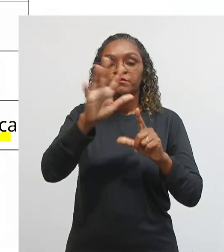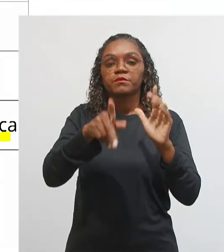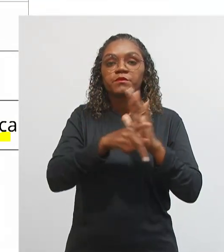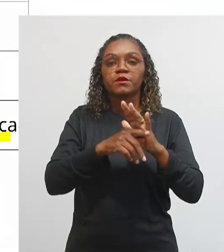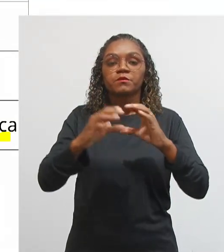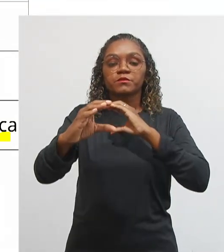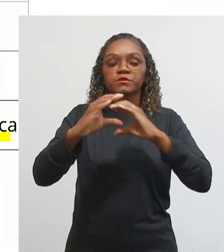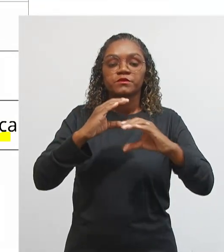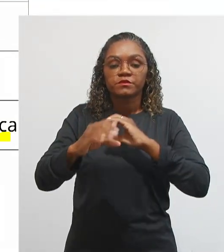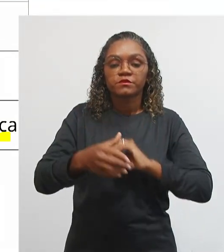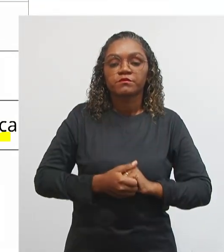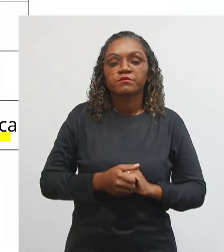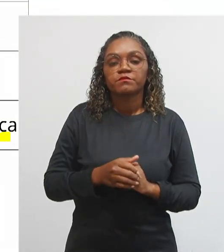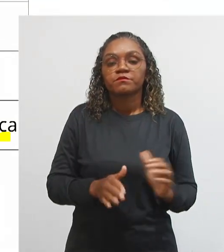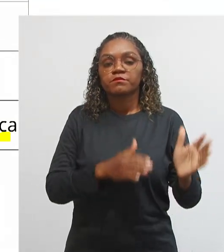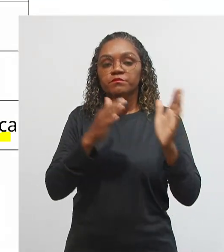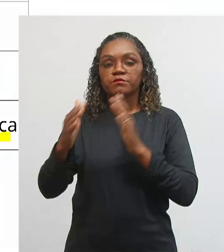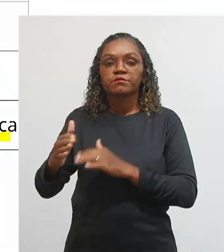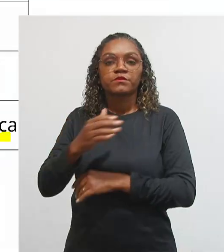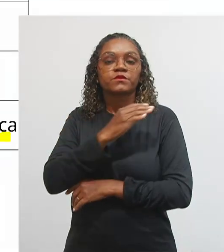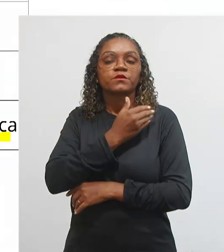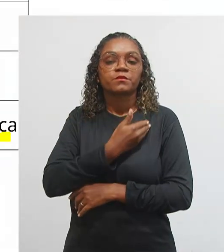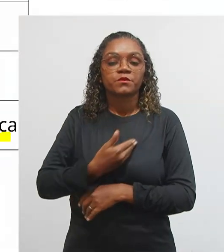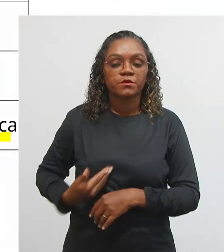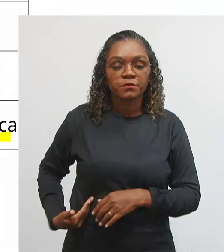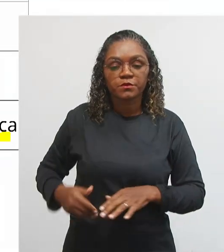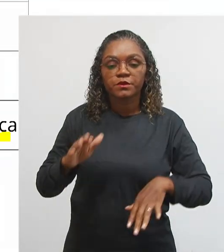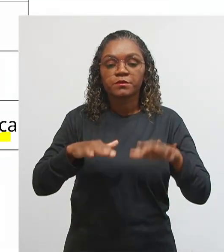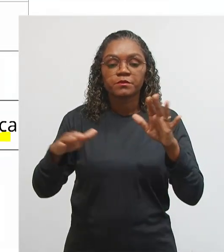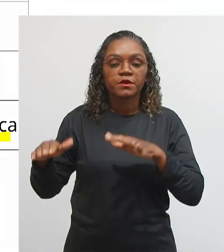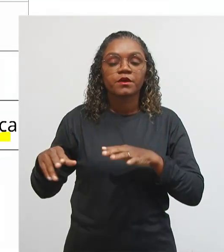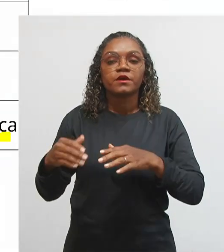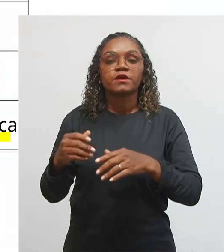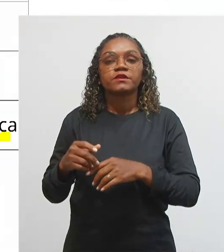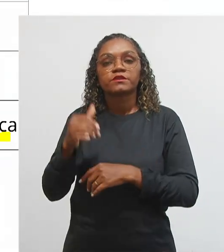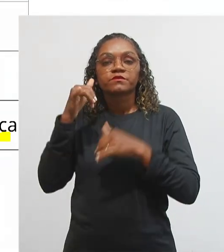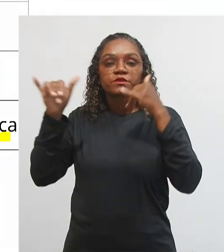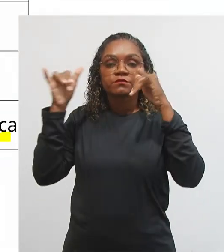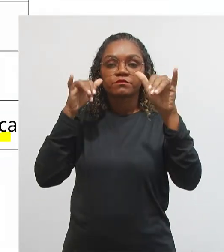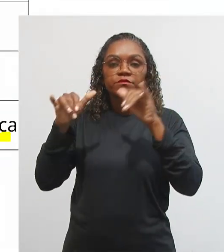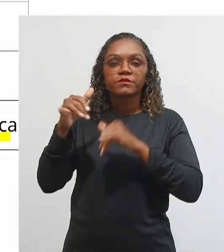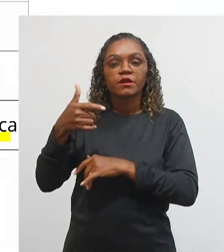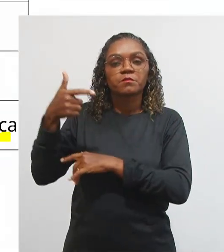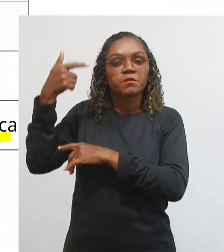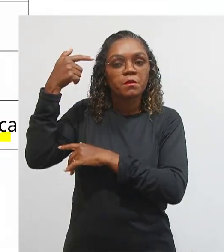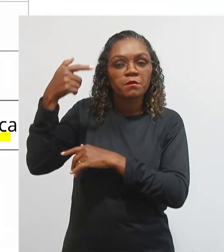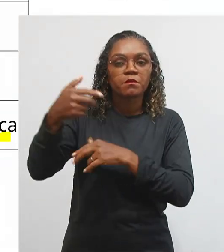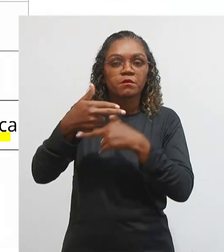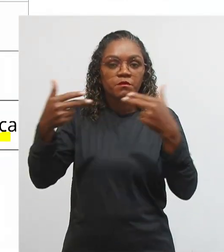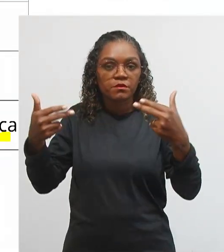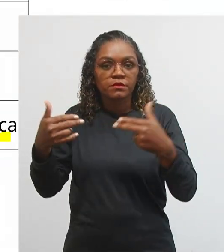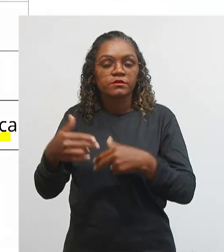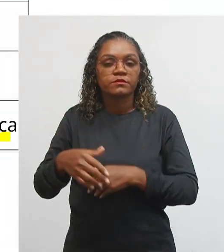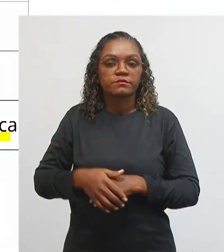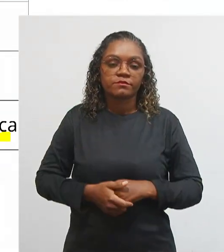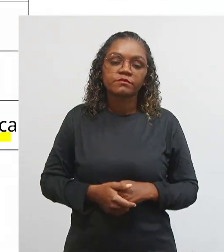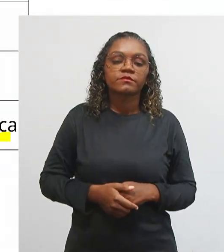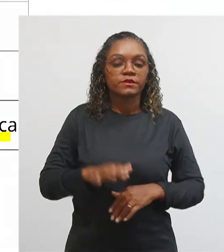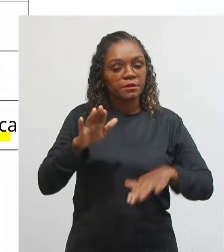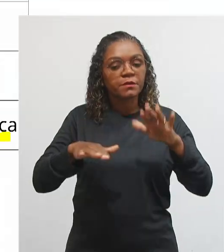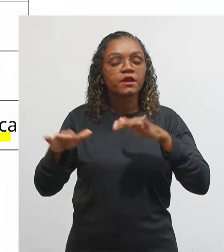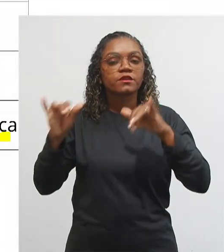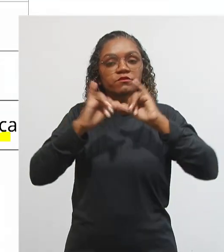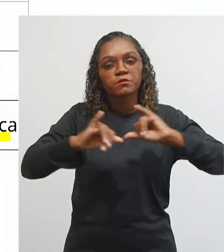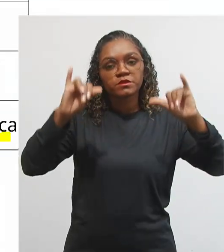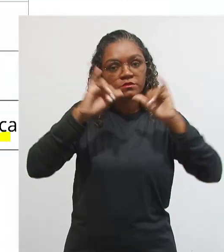sobre prevenção a assalto, que, vamos dizer, o setor de segurança pode levar para a população, né, esse tipo de informação útil.